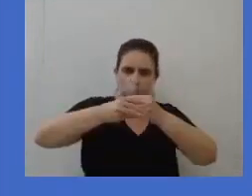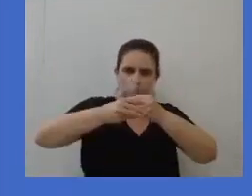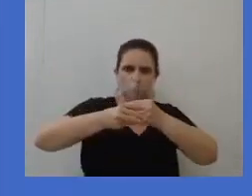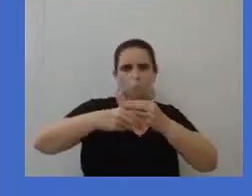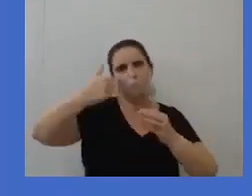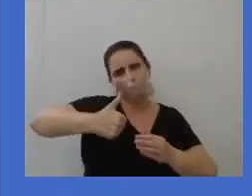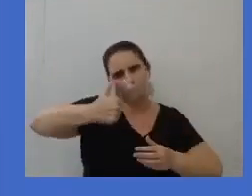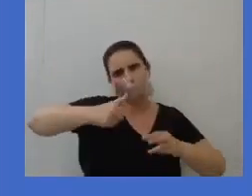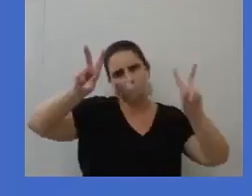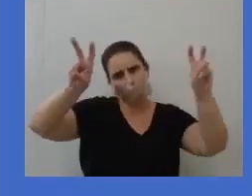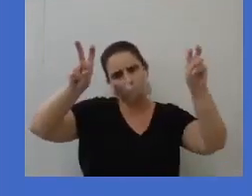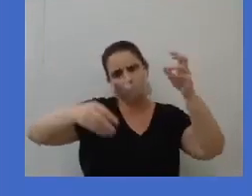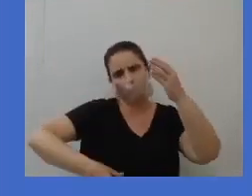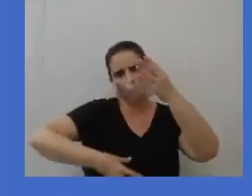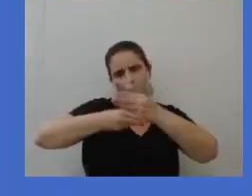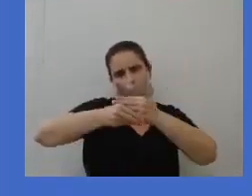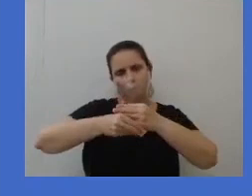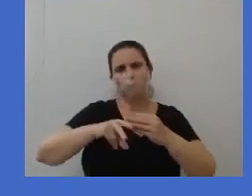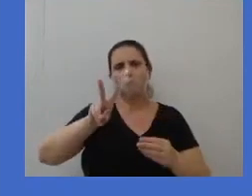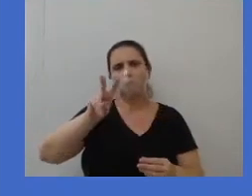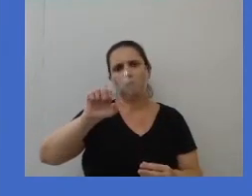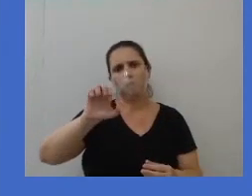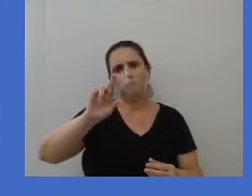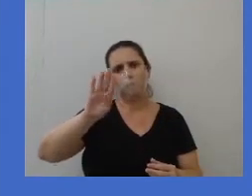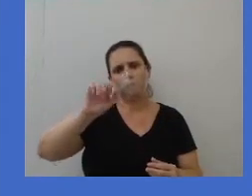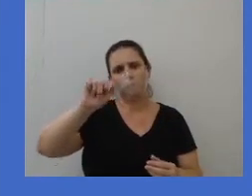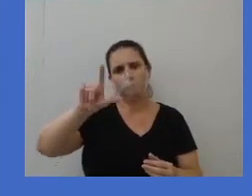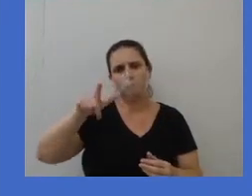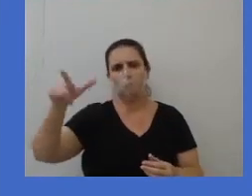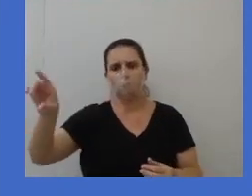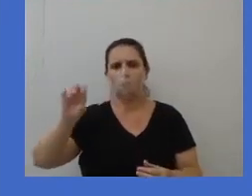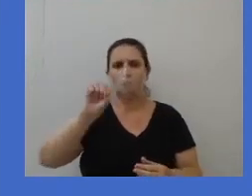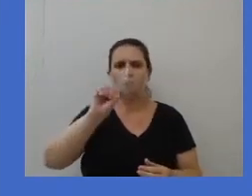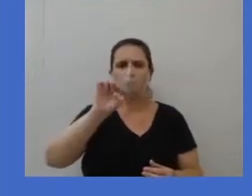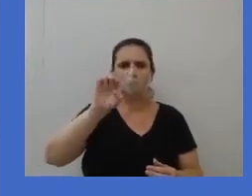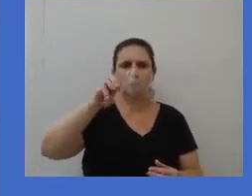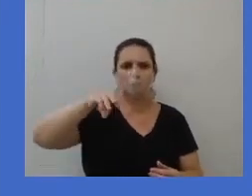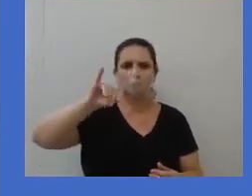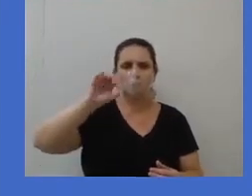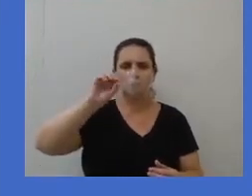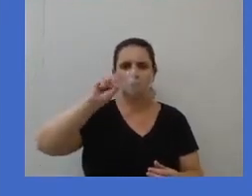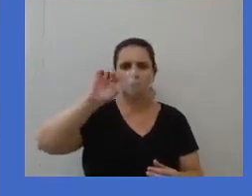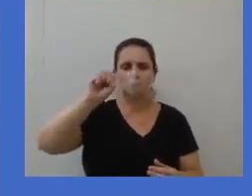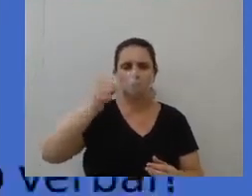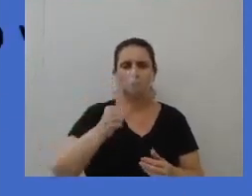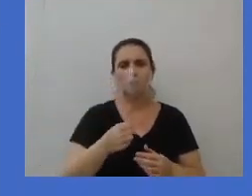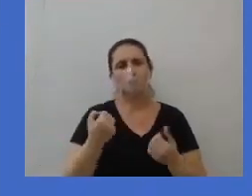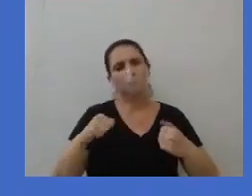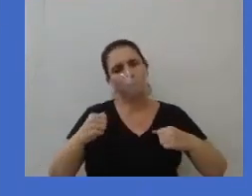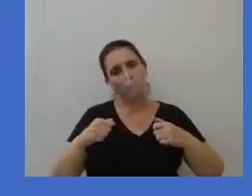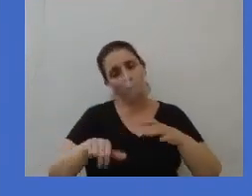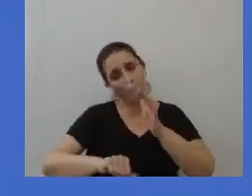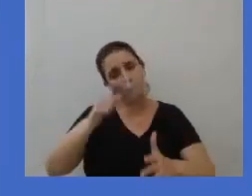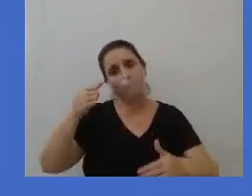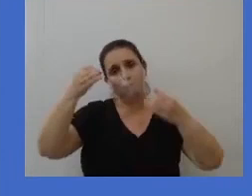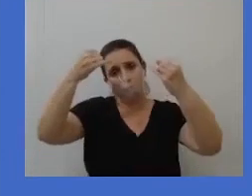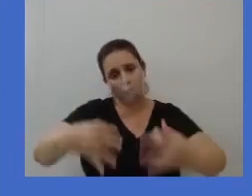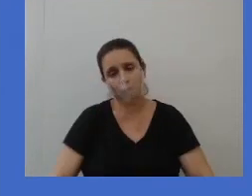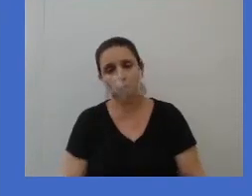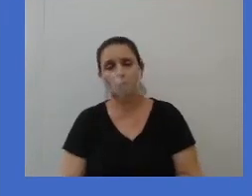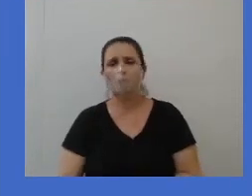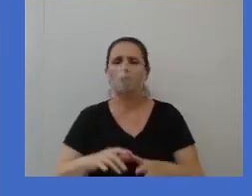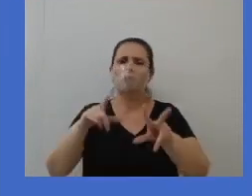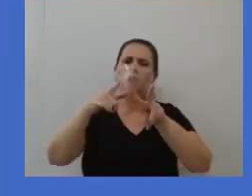esse primeiro, a relação do verbal com outras semioses. Primeiro, eu tenho que fazer algumas definições. Vejam, qual